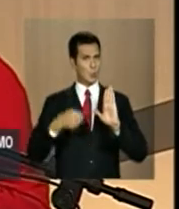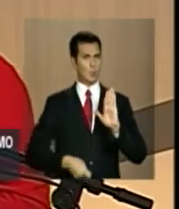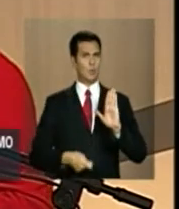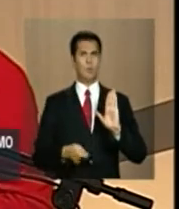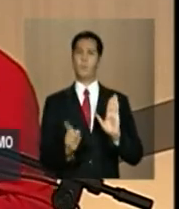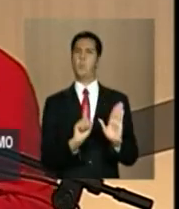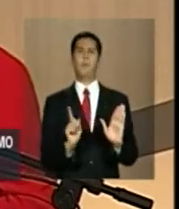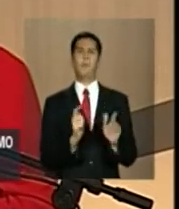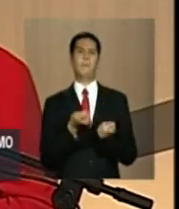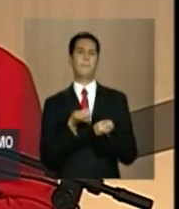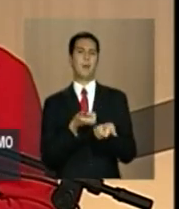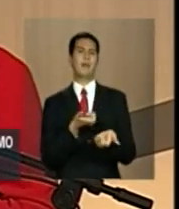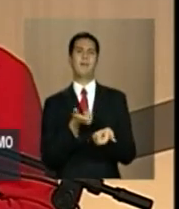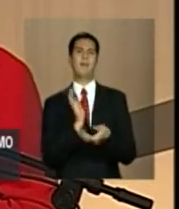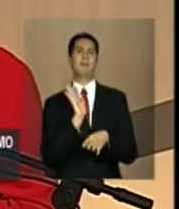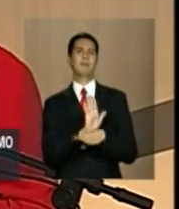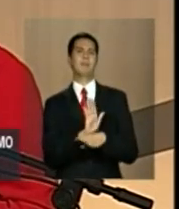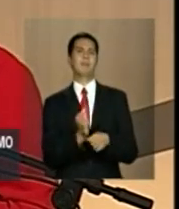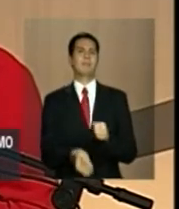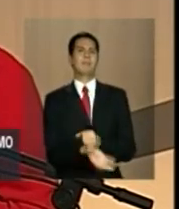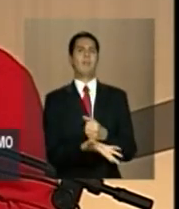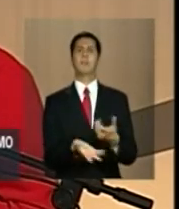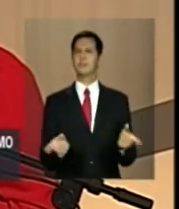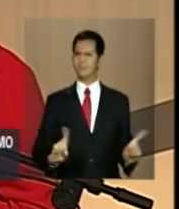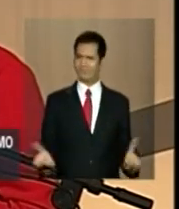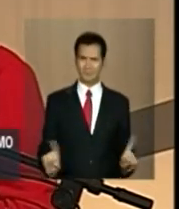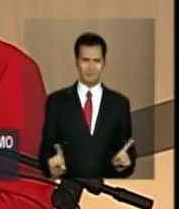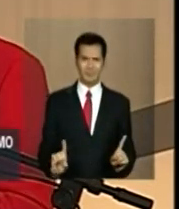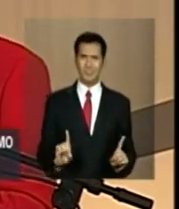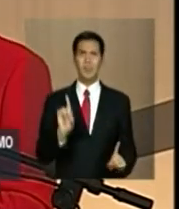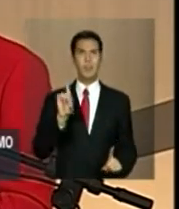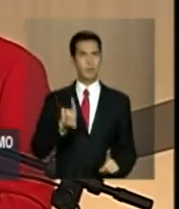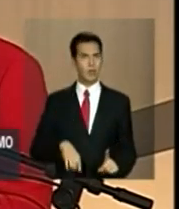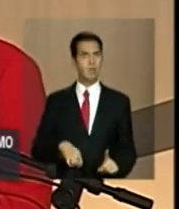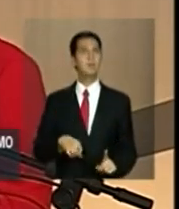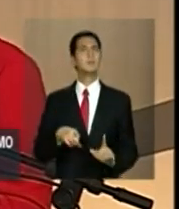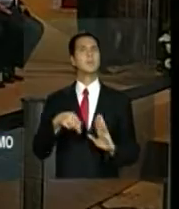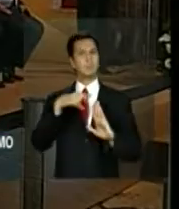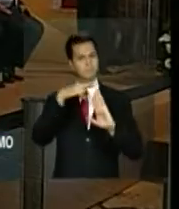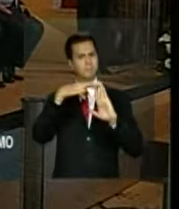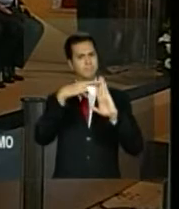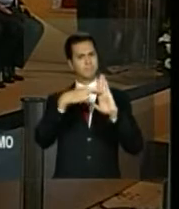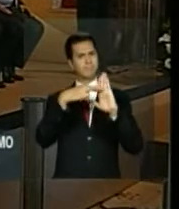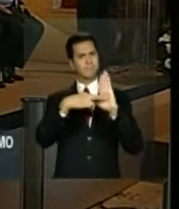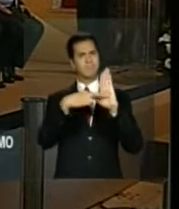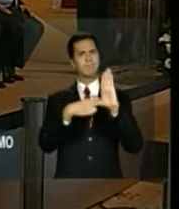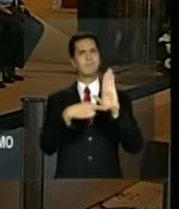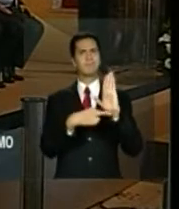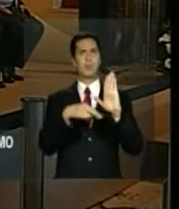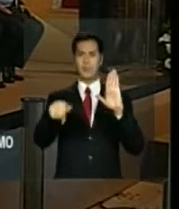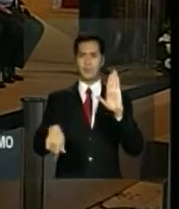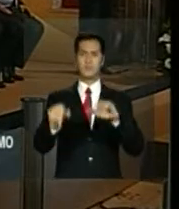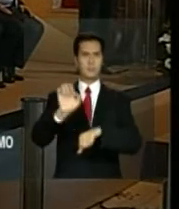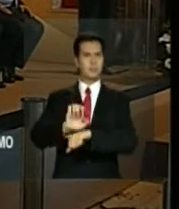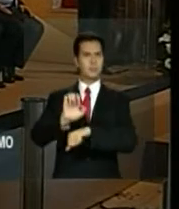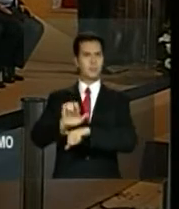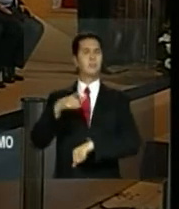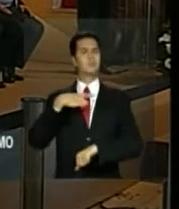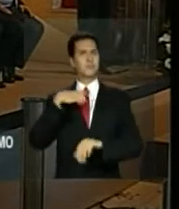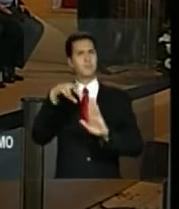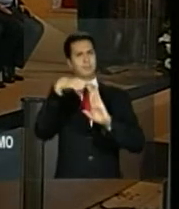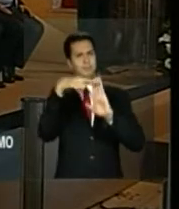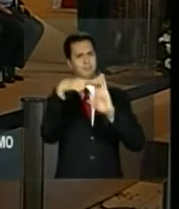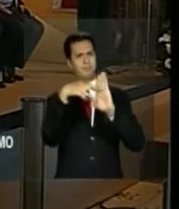nenhum presente dado ao governador. O governador passou por todas as checagens. De fato,